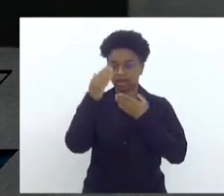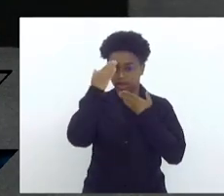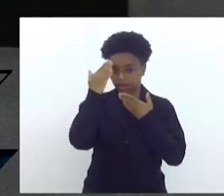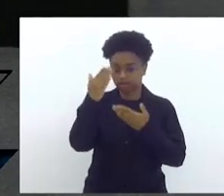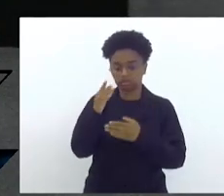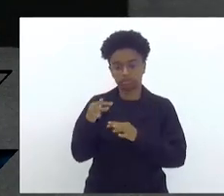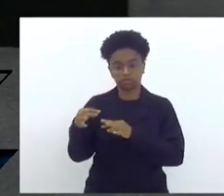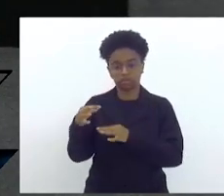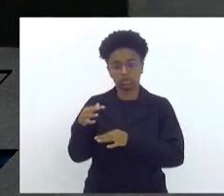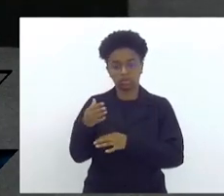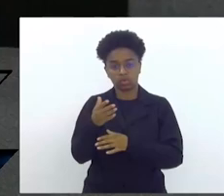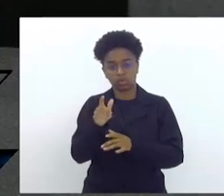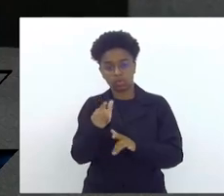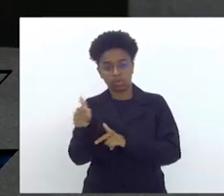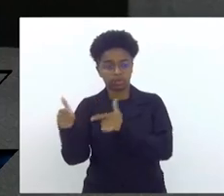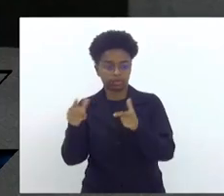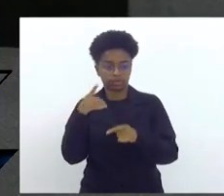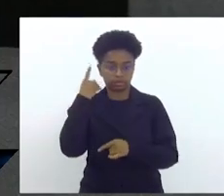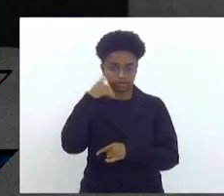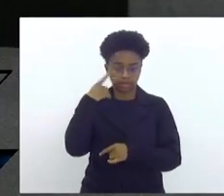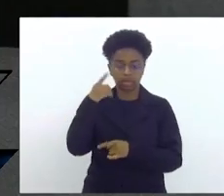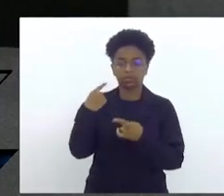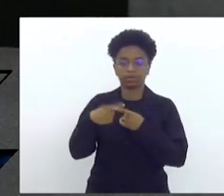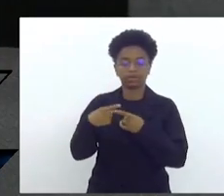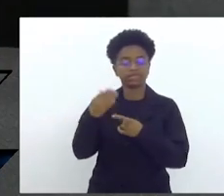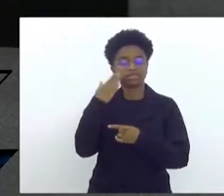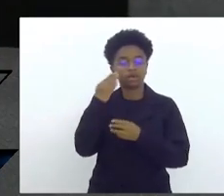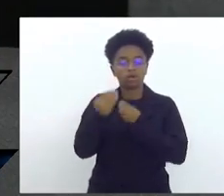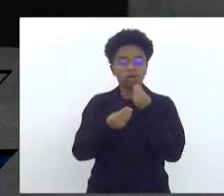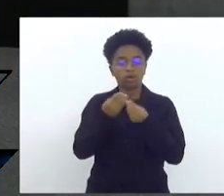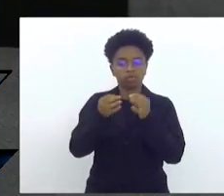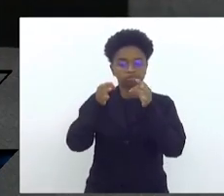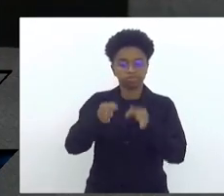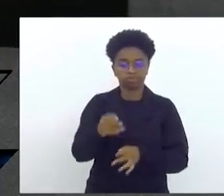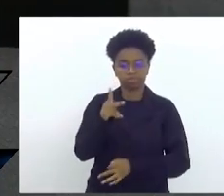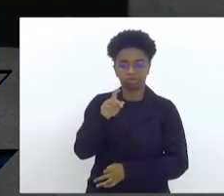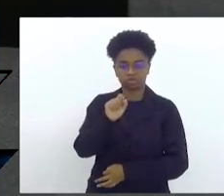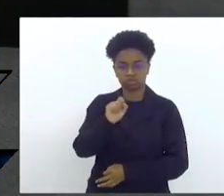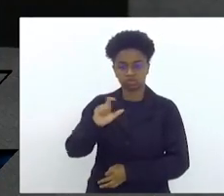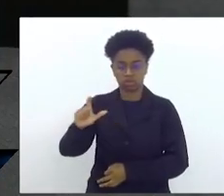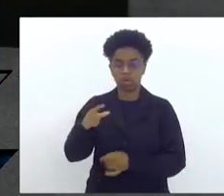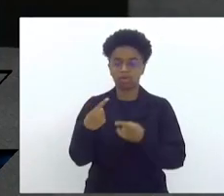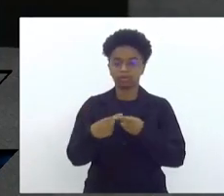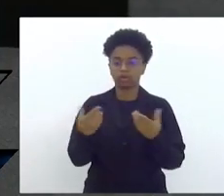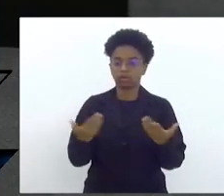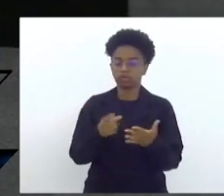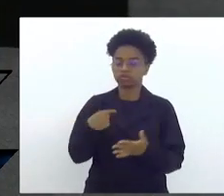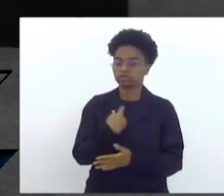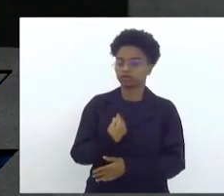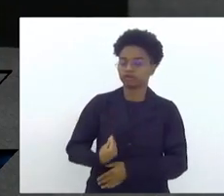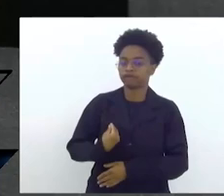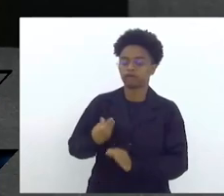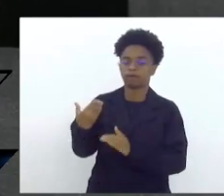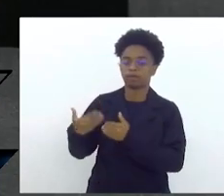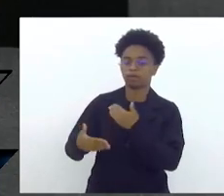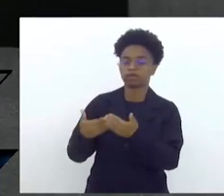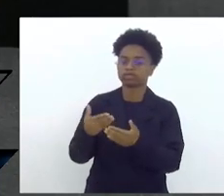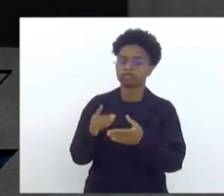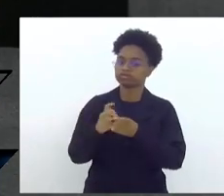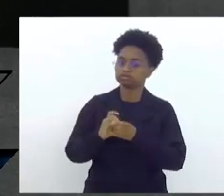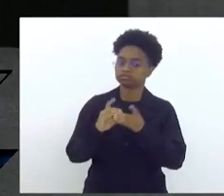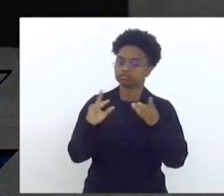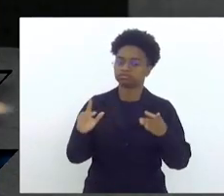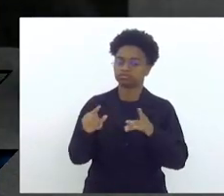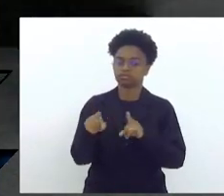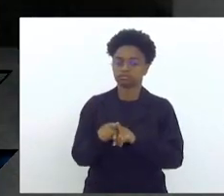de outros Campos ideológicos reconhecimento da coerência do pessoal o pessoal hoje passa por um processo de intensa democracia